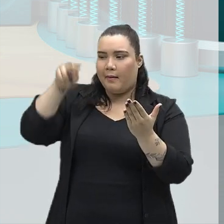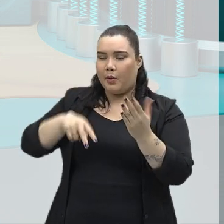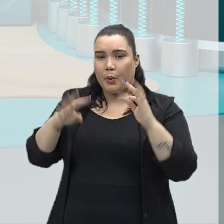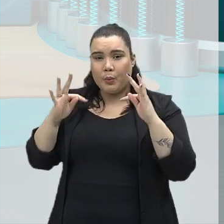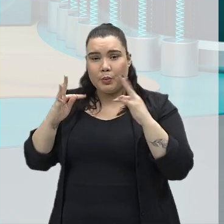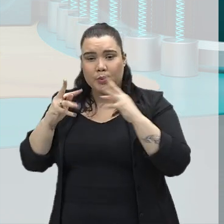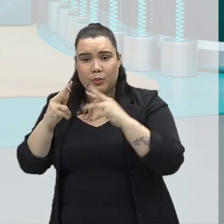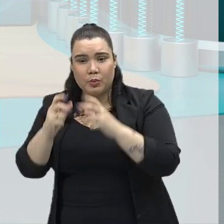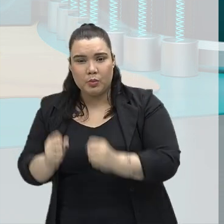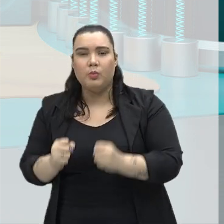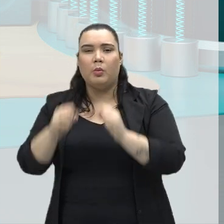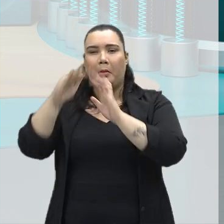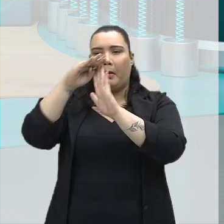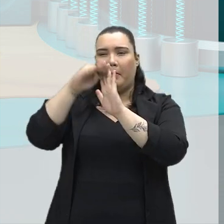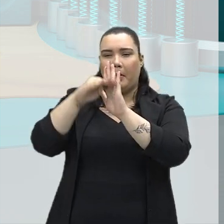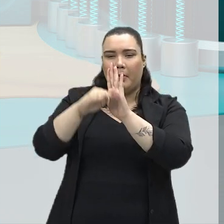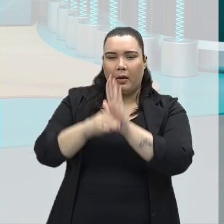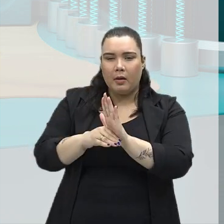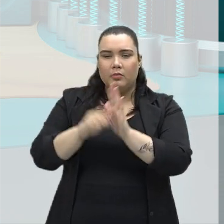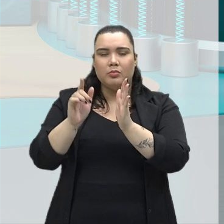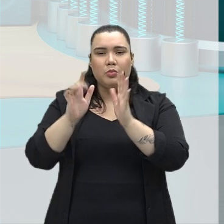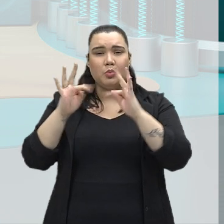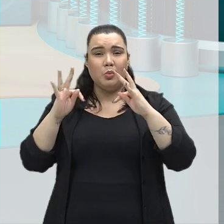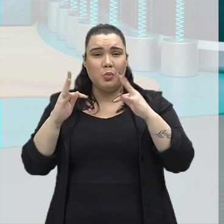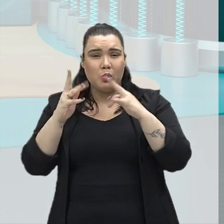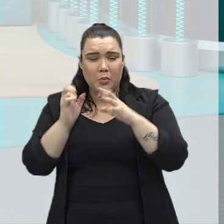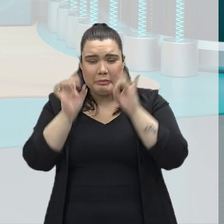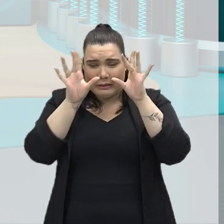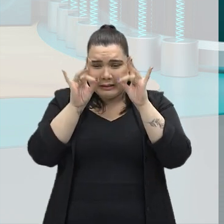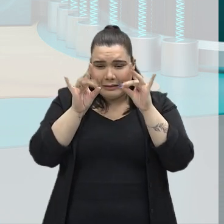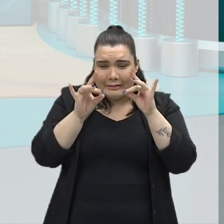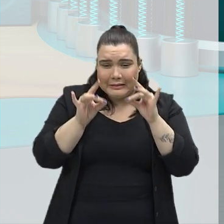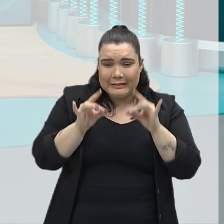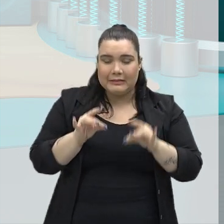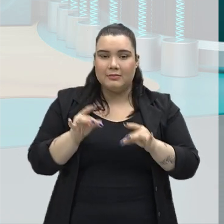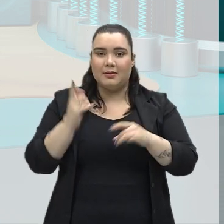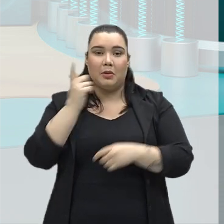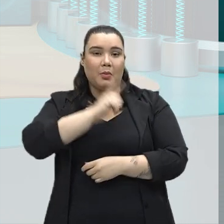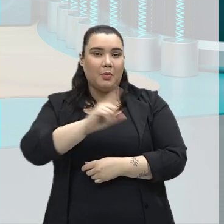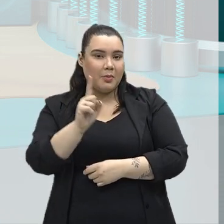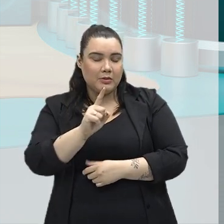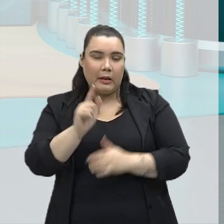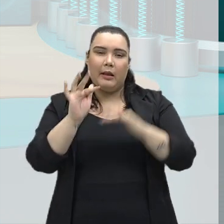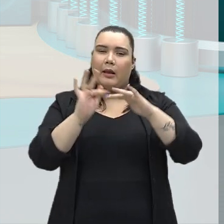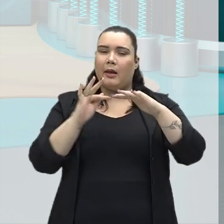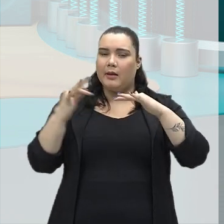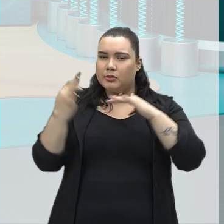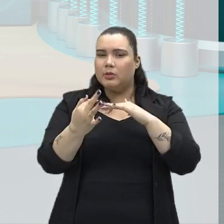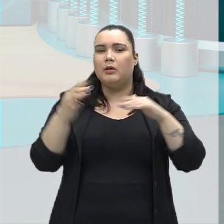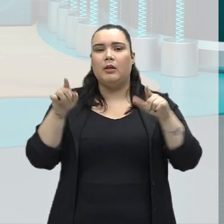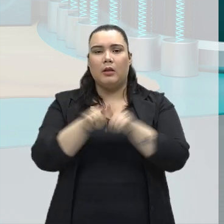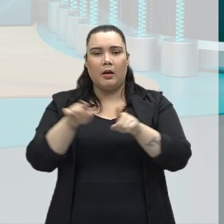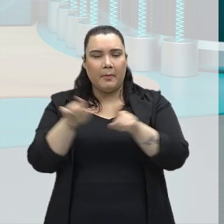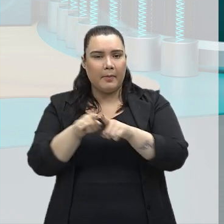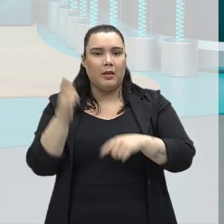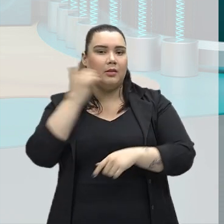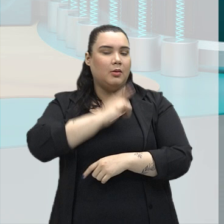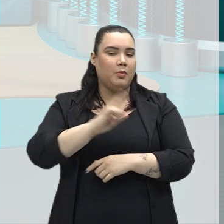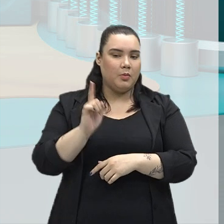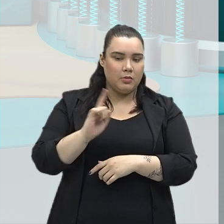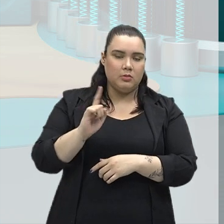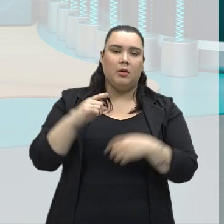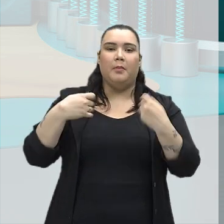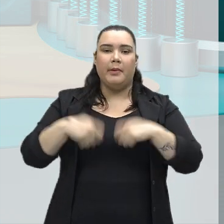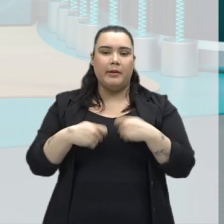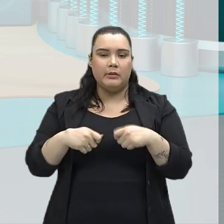revista do começo ao fim, o jornal, o noticiário, até nas redes sociais. A gente faz essa questão, faz essa